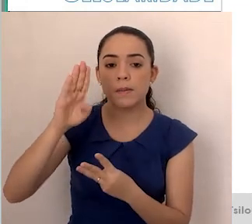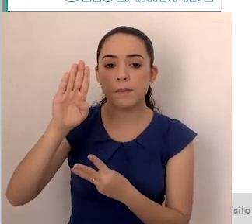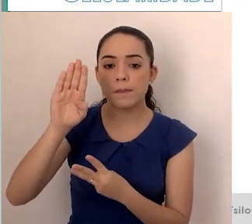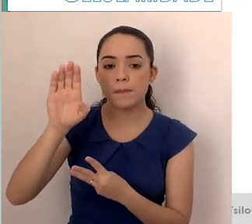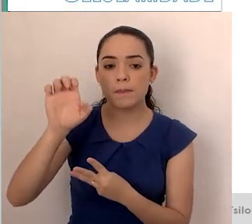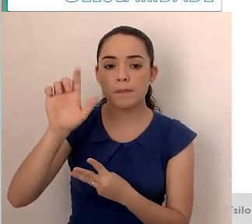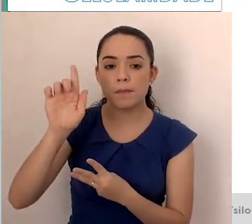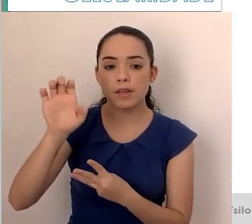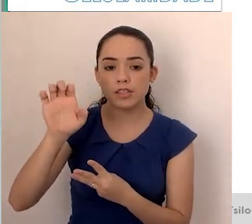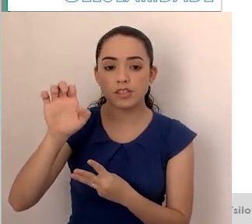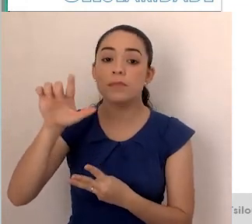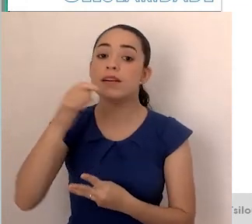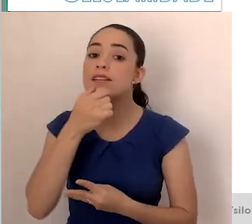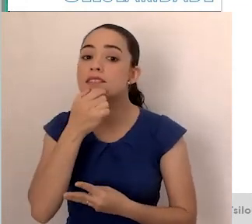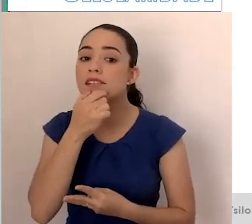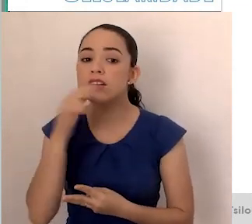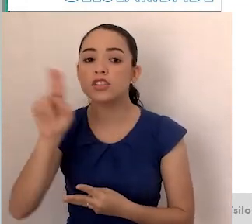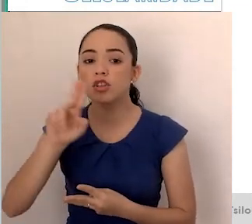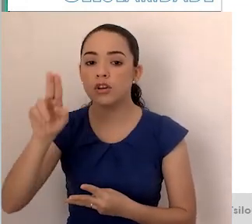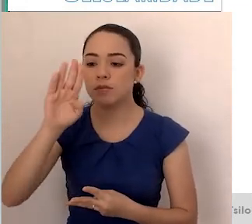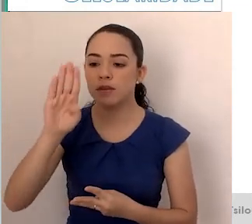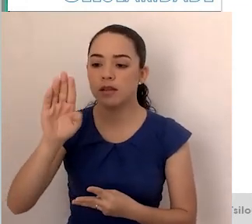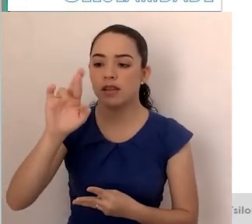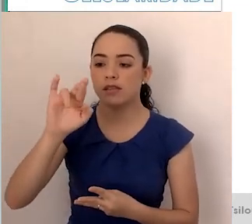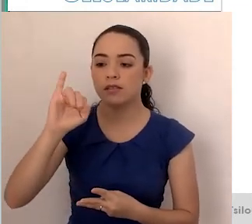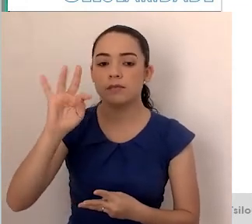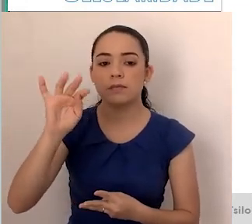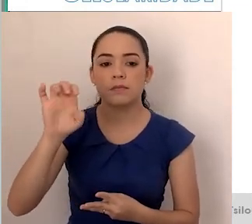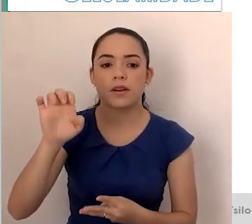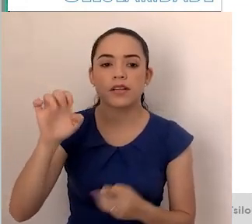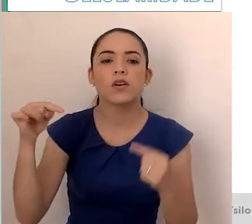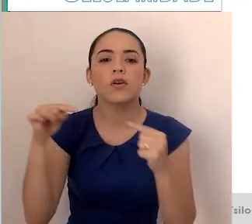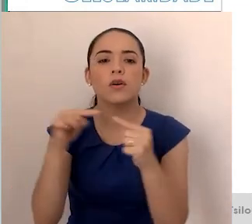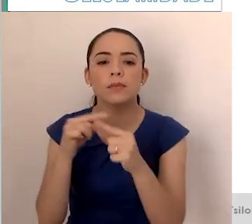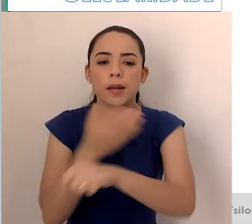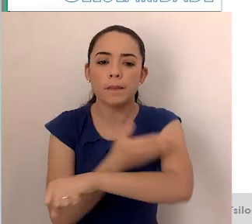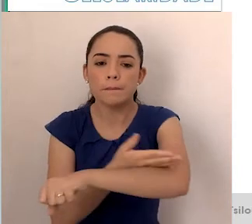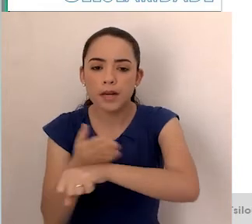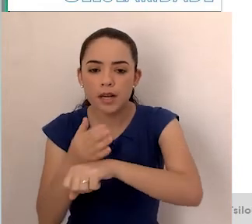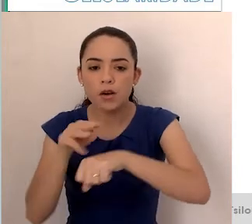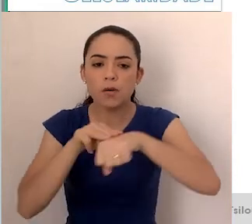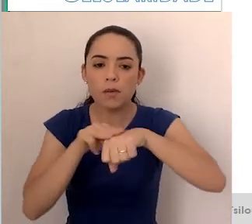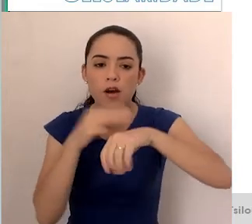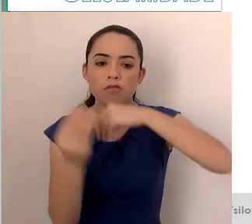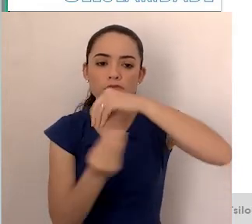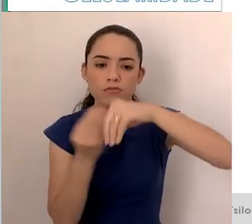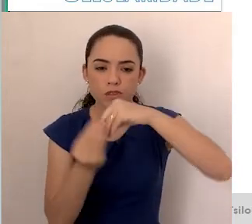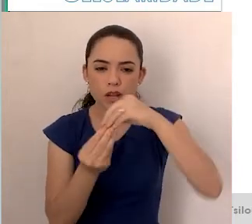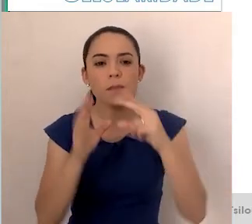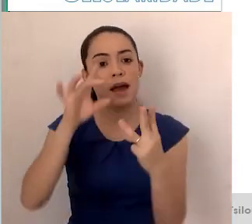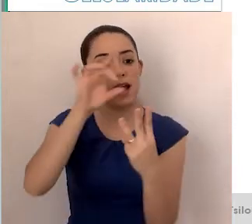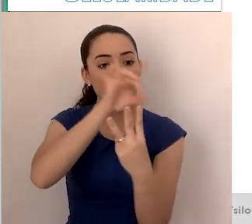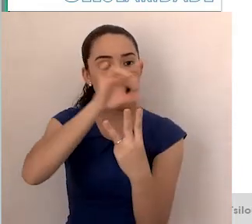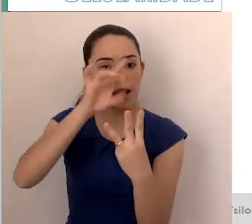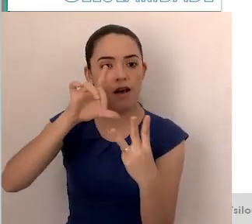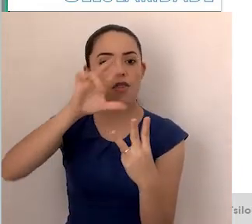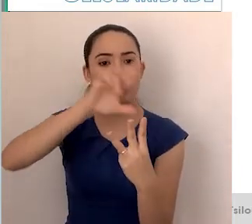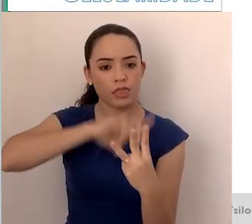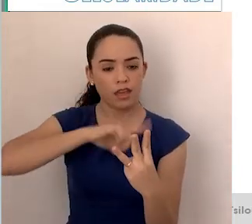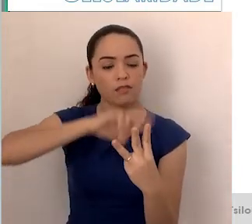tem sido denominado de bright, ou seja, marrom no branco, sendo todos diferentes em sua